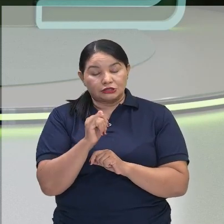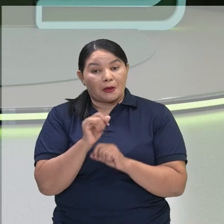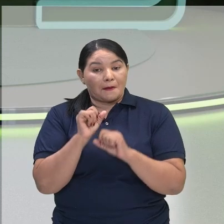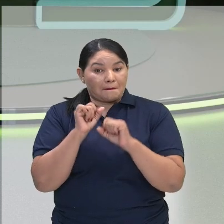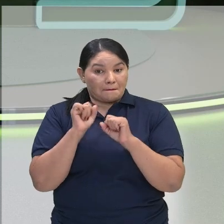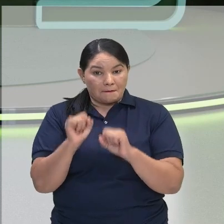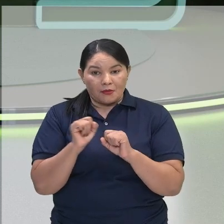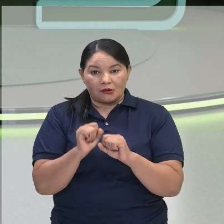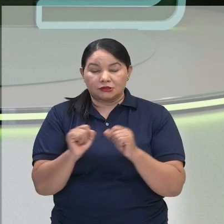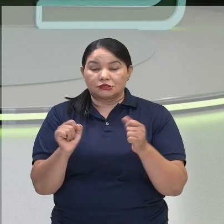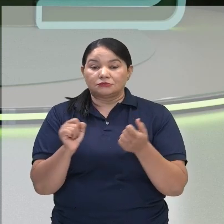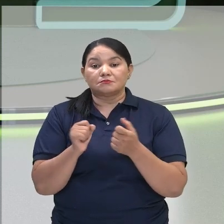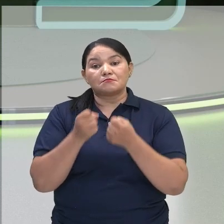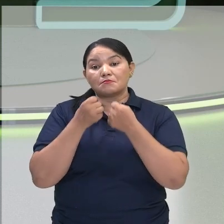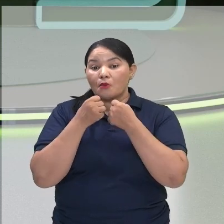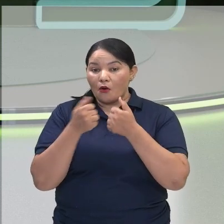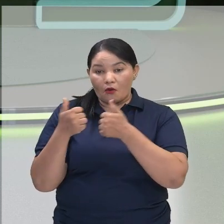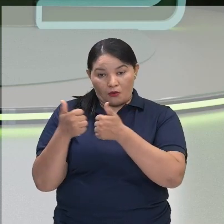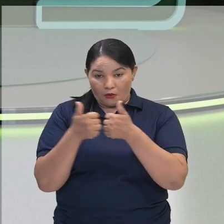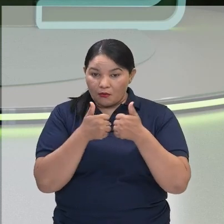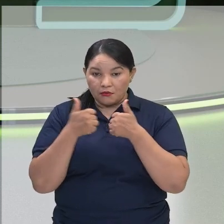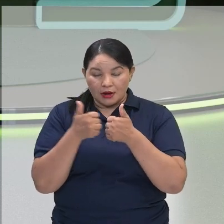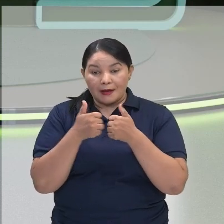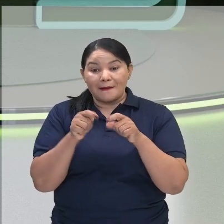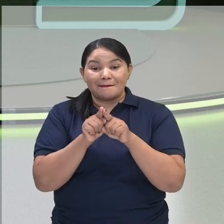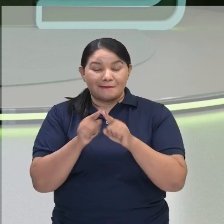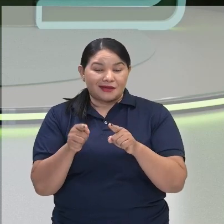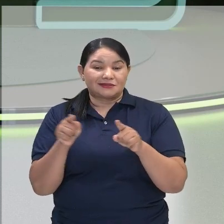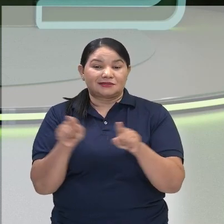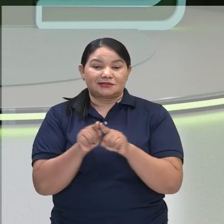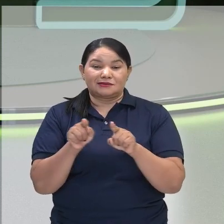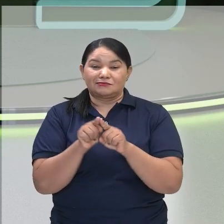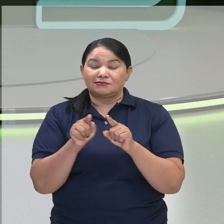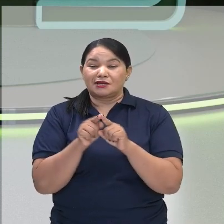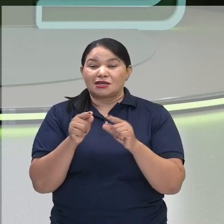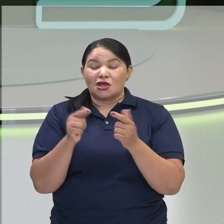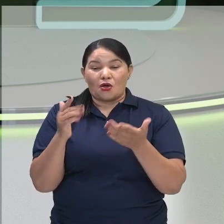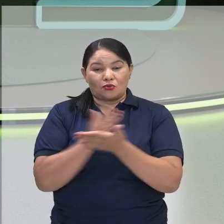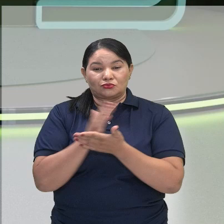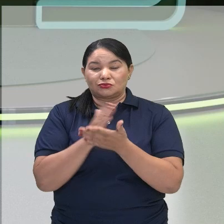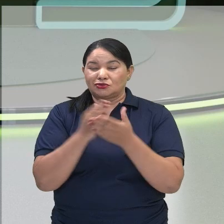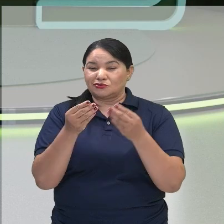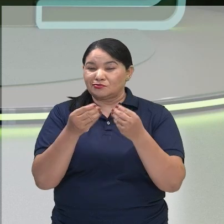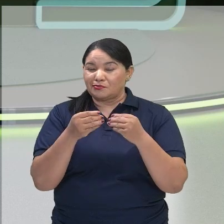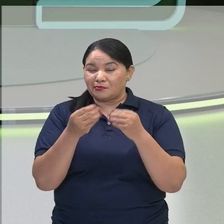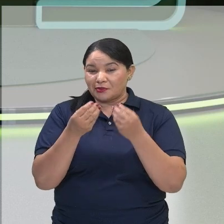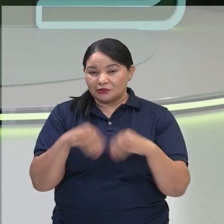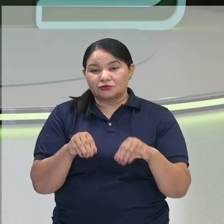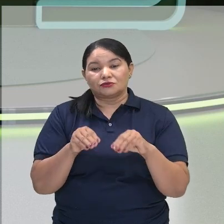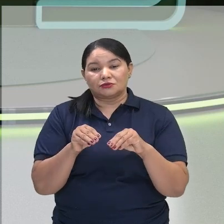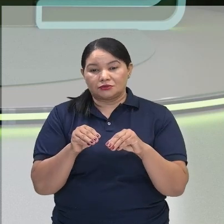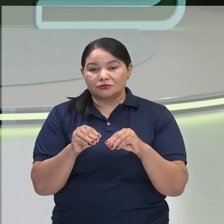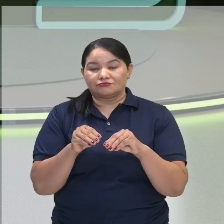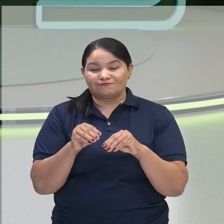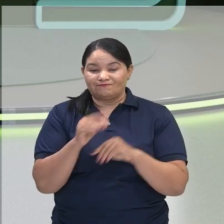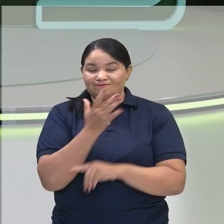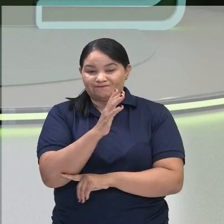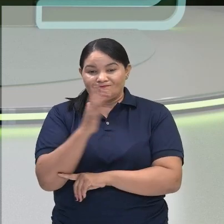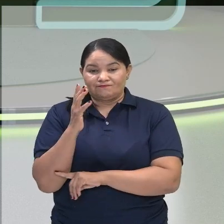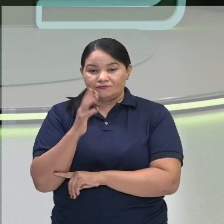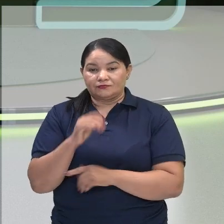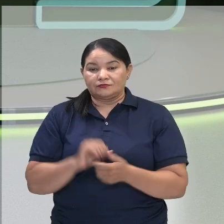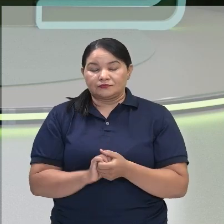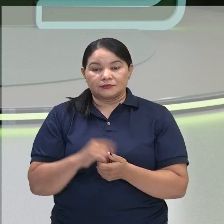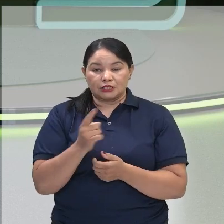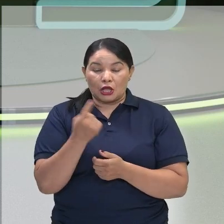ser muito proveitosa, mas ela também pode ser muito danosa para o meio ambiente, né? Então, a gente precisa pensar que, do ponto de vista,